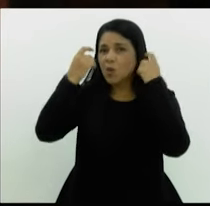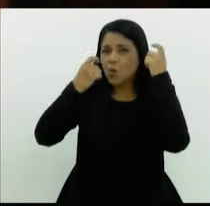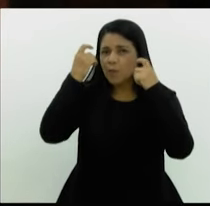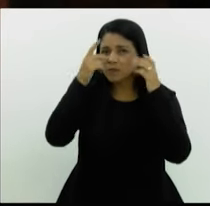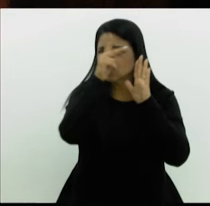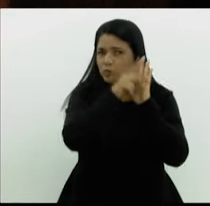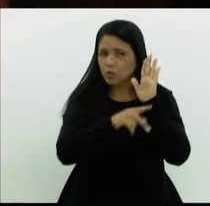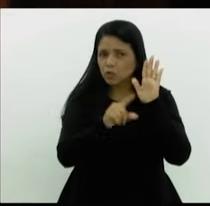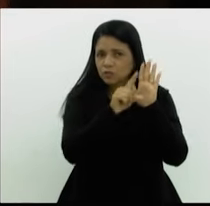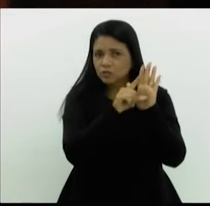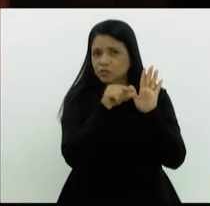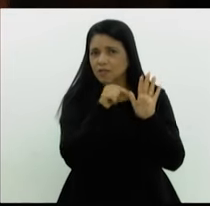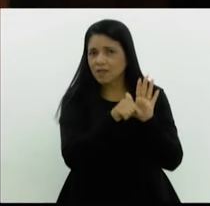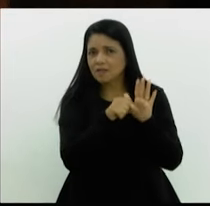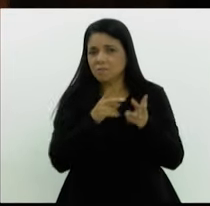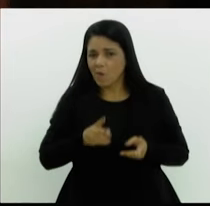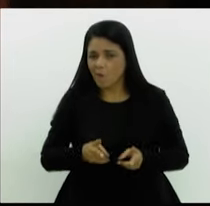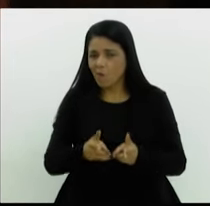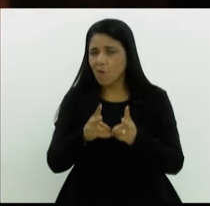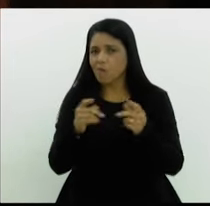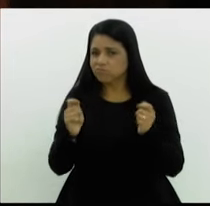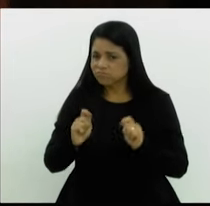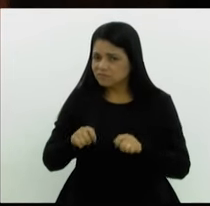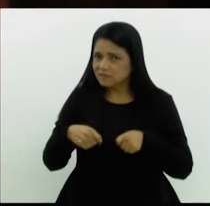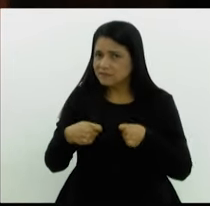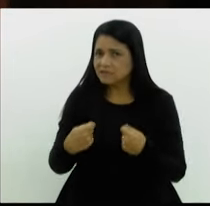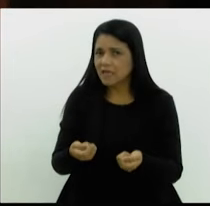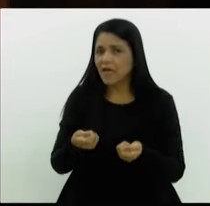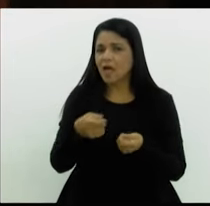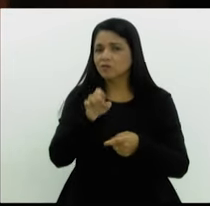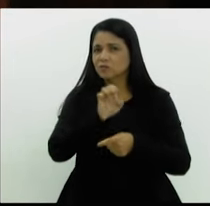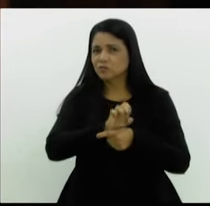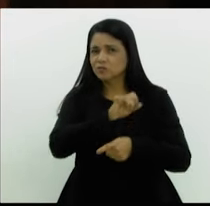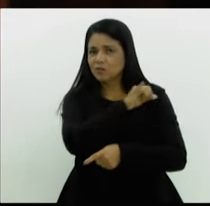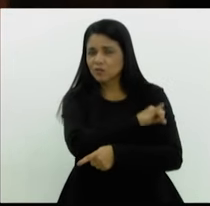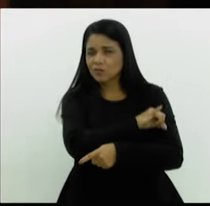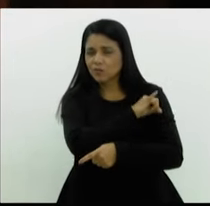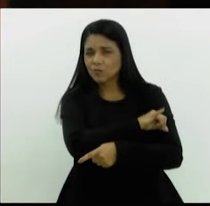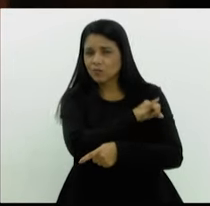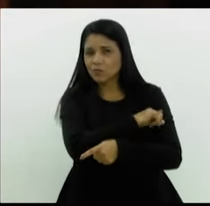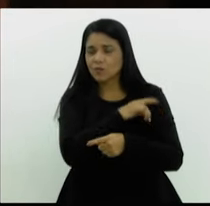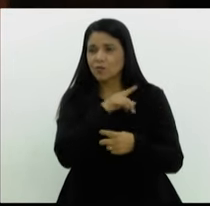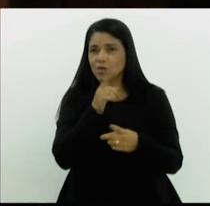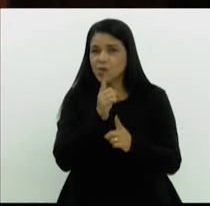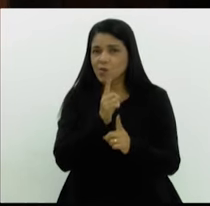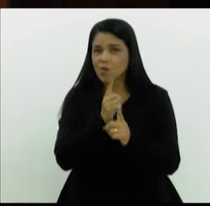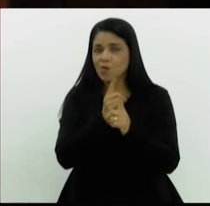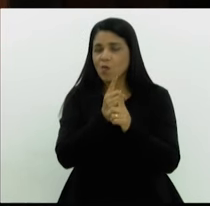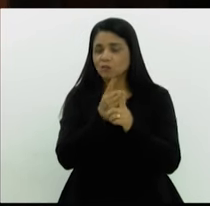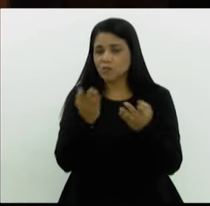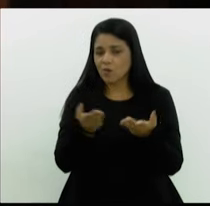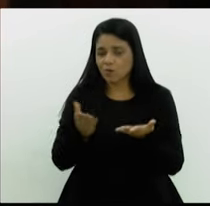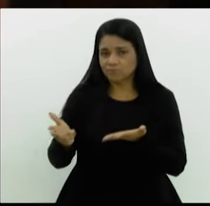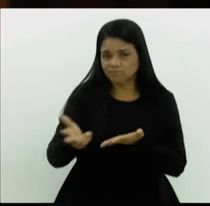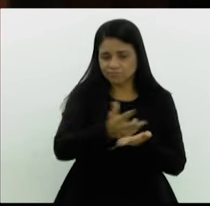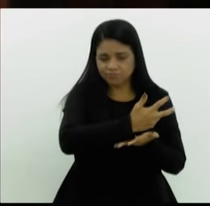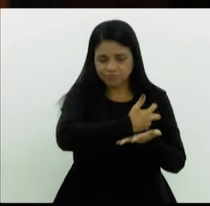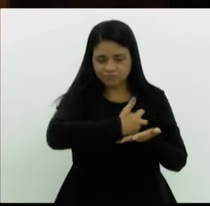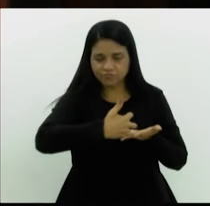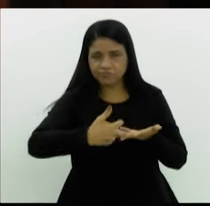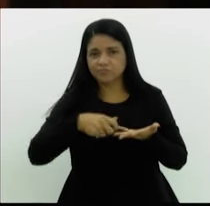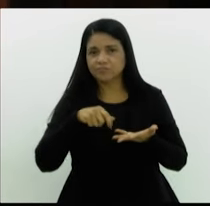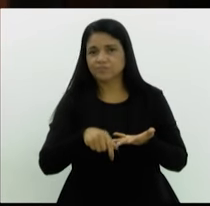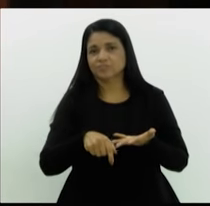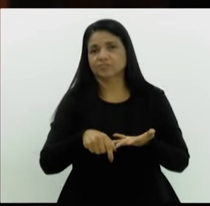que nós possamos dar condições ao estado do Rio de Janeiro, que se encontra em regime de recuperação fiscal, e